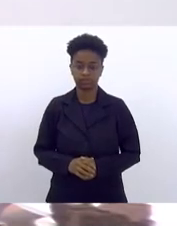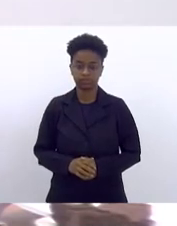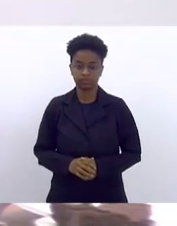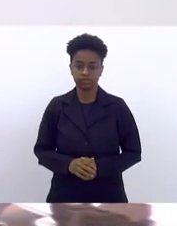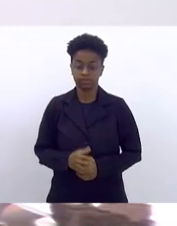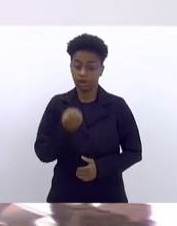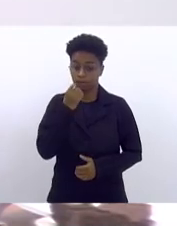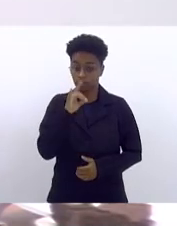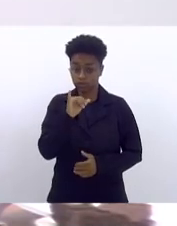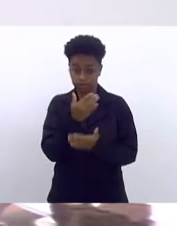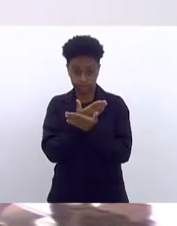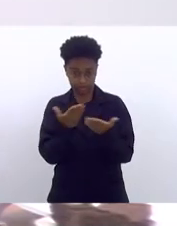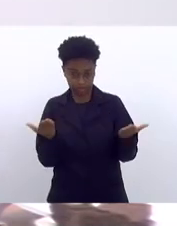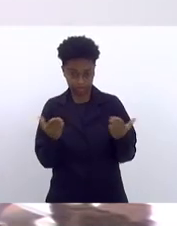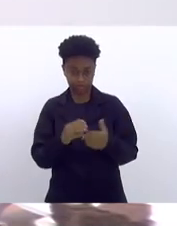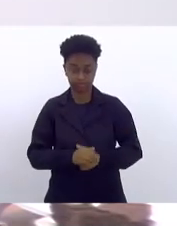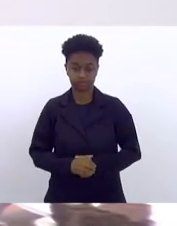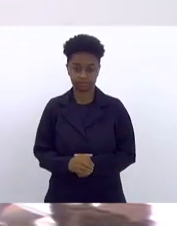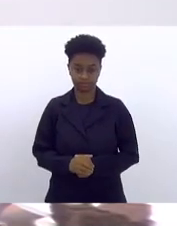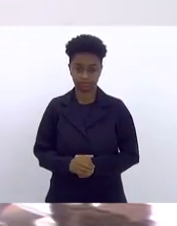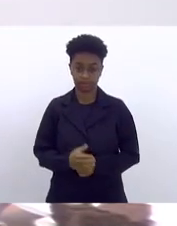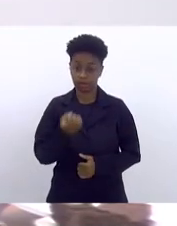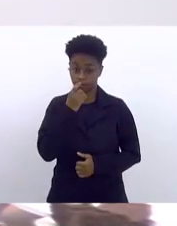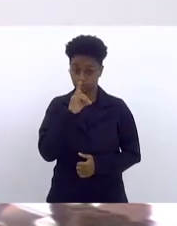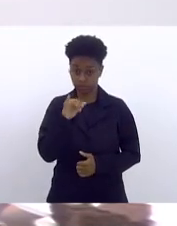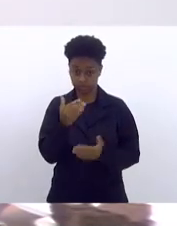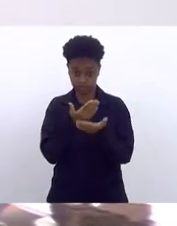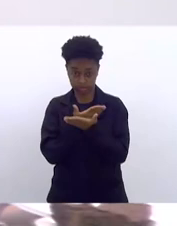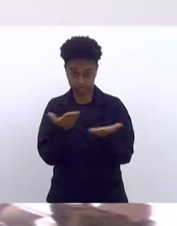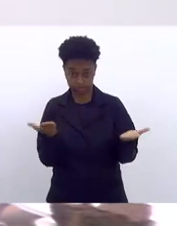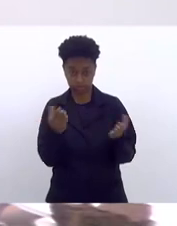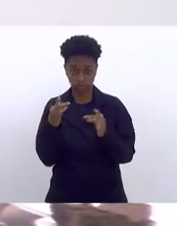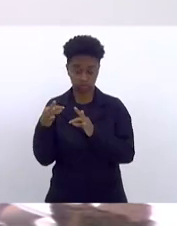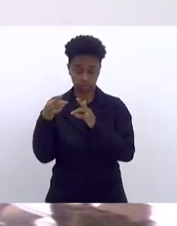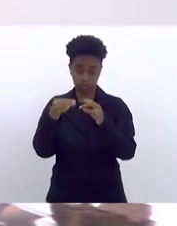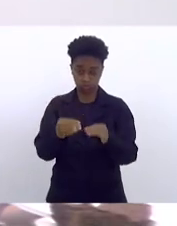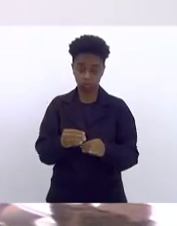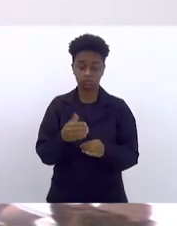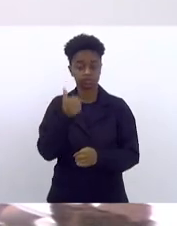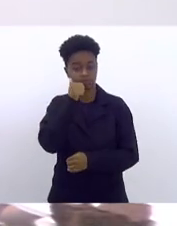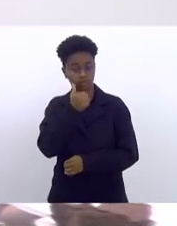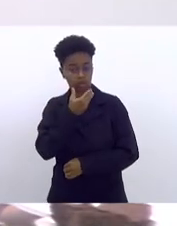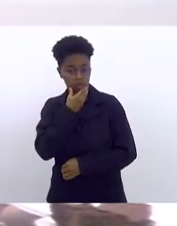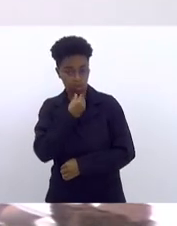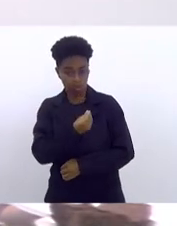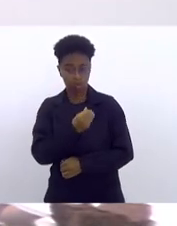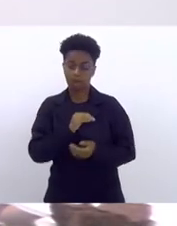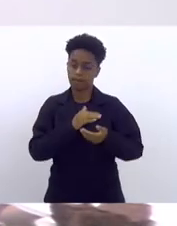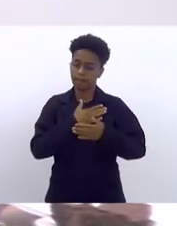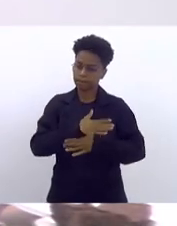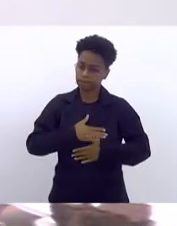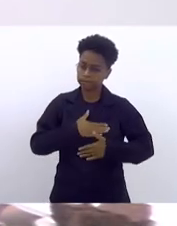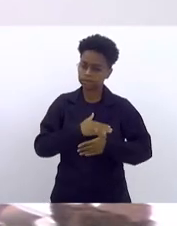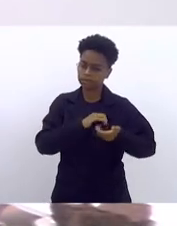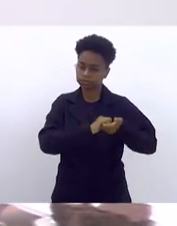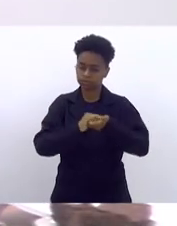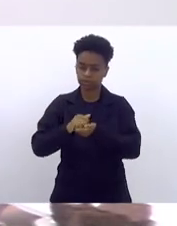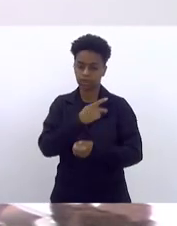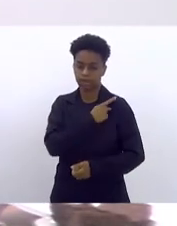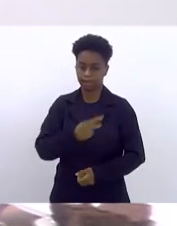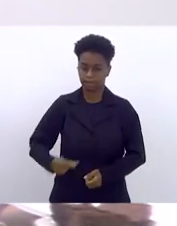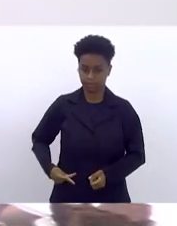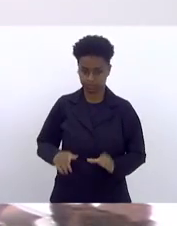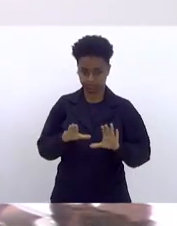Bom dia Bom dia a todos e todas é um prazer saudar aqui o nosso presidente da